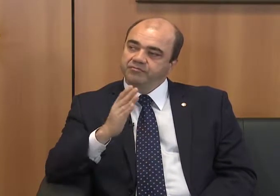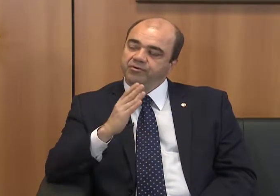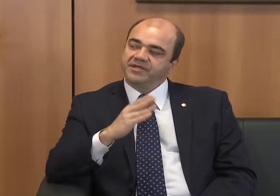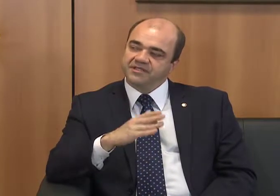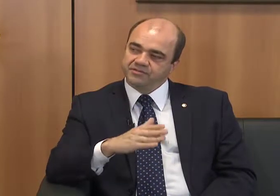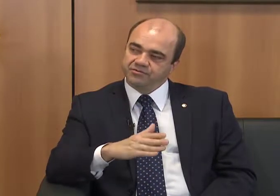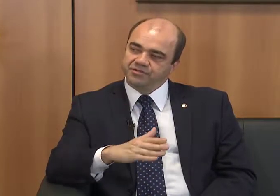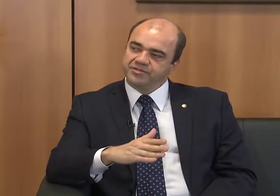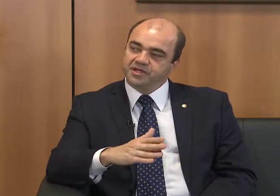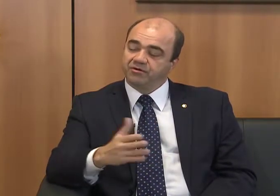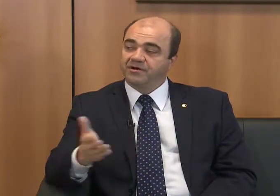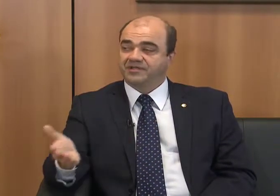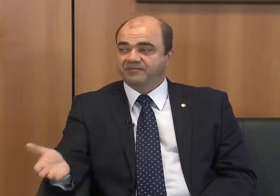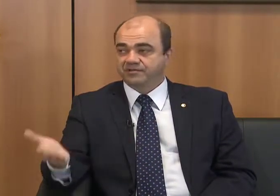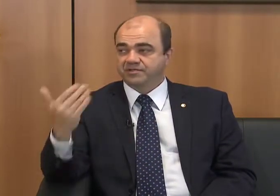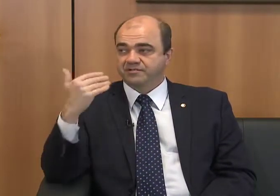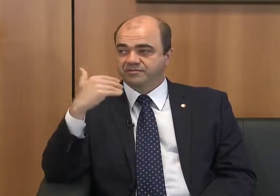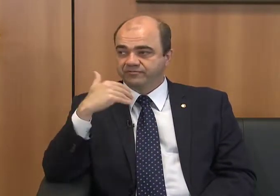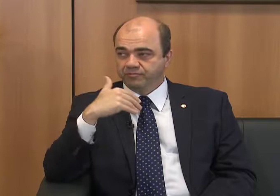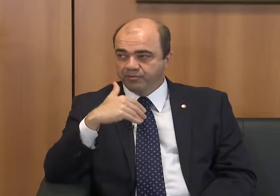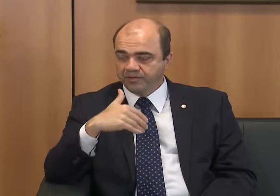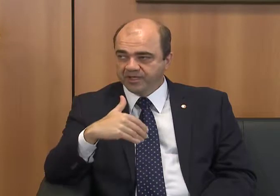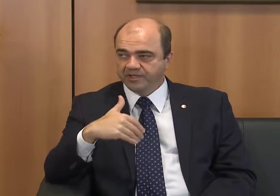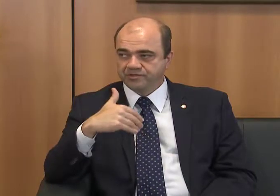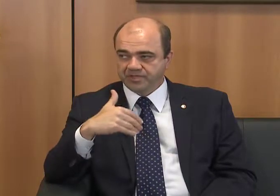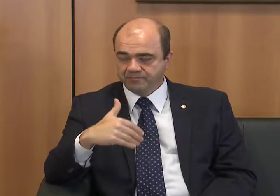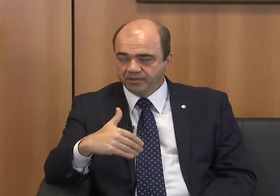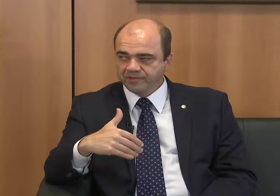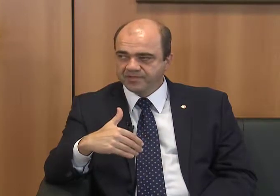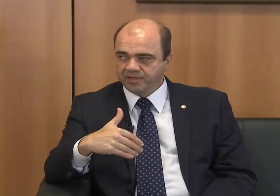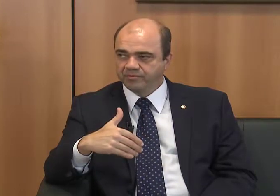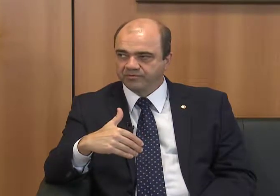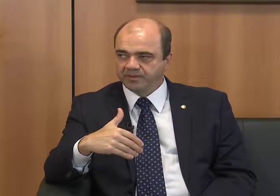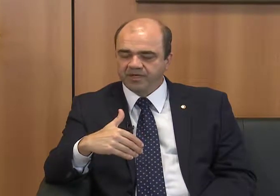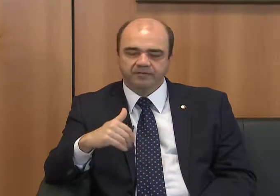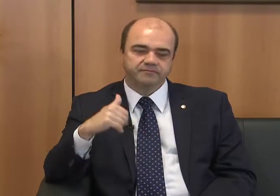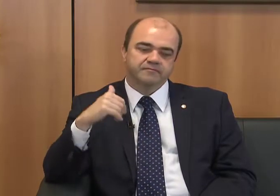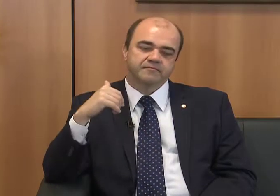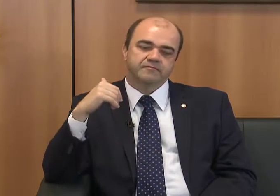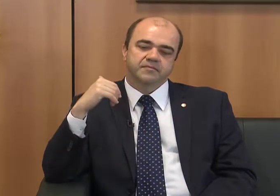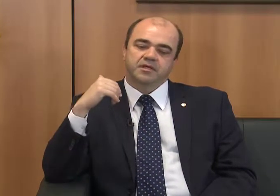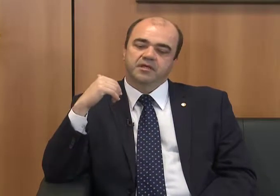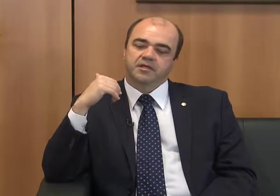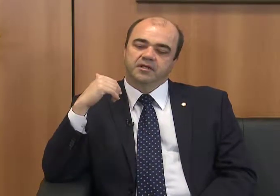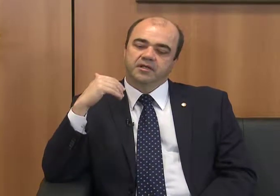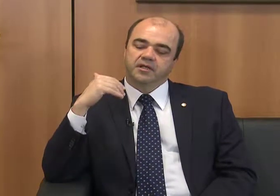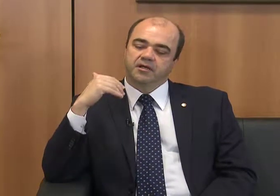Posteriormente, por uma decisão judicial, através de uma ação civil pública ajuizada pelo Ministério Público do Trabalho,